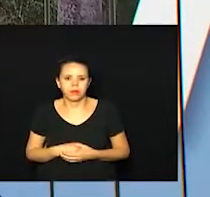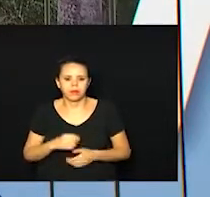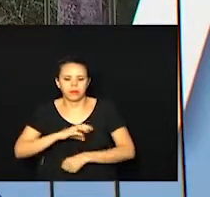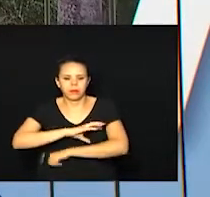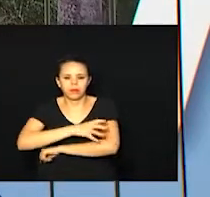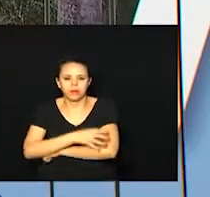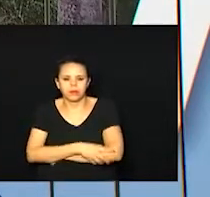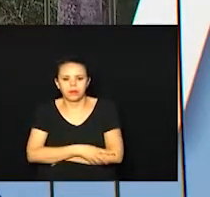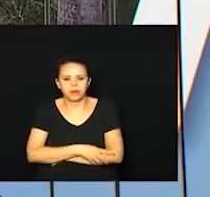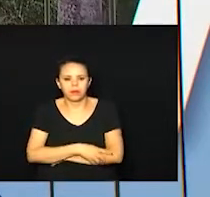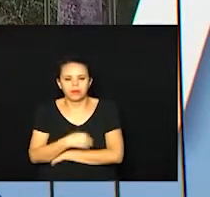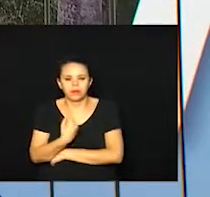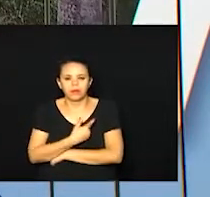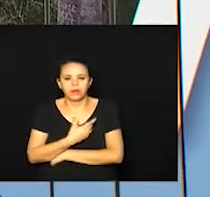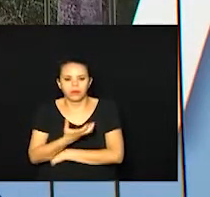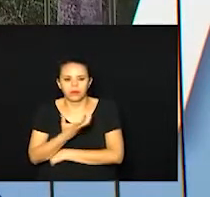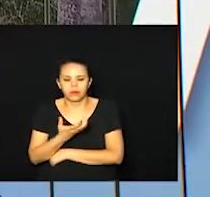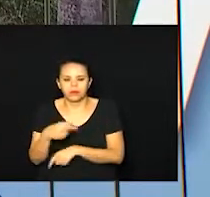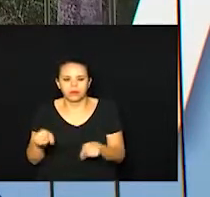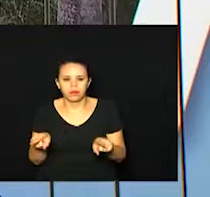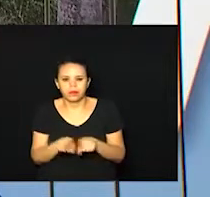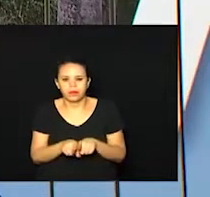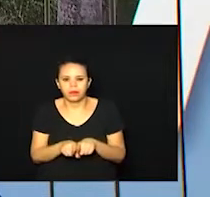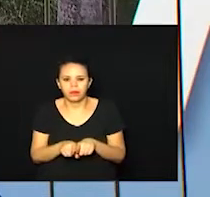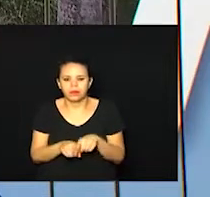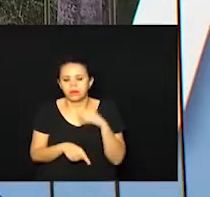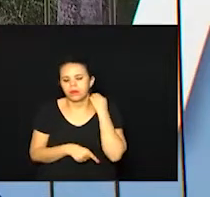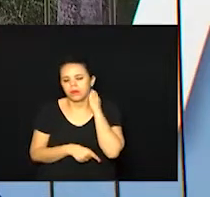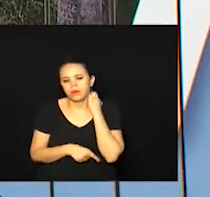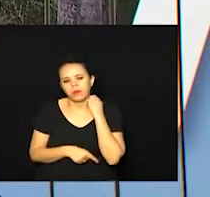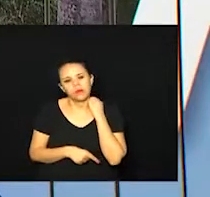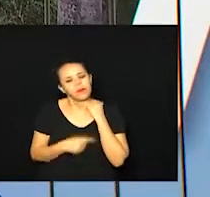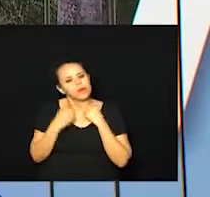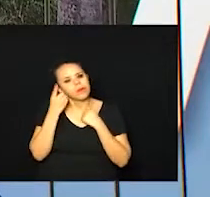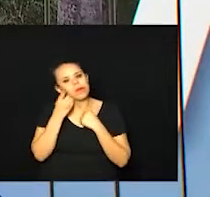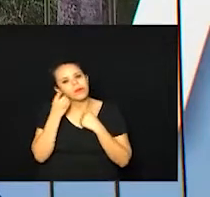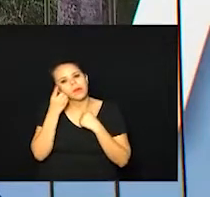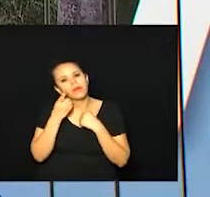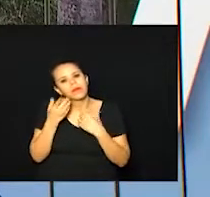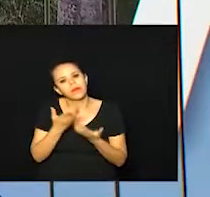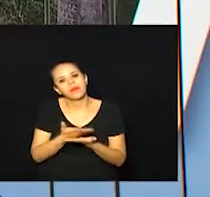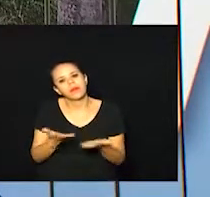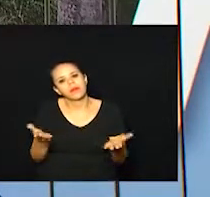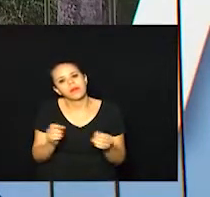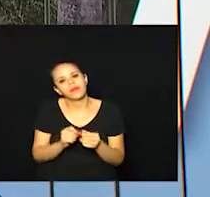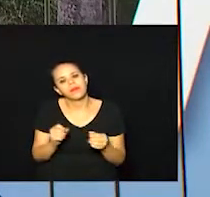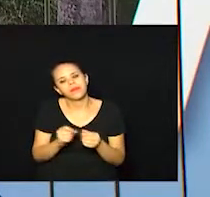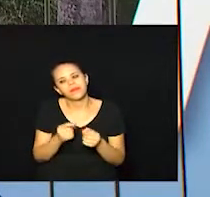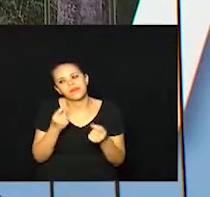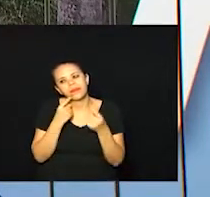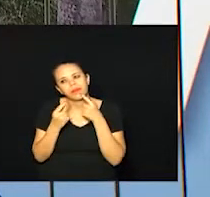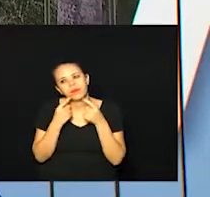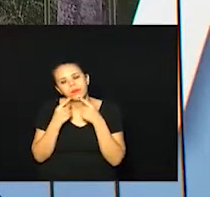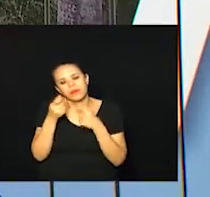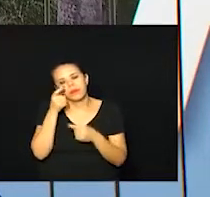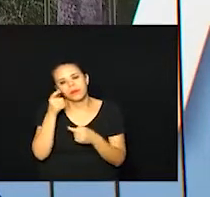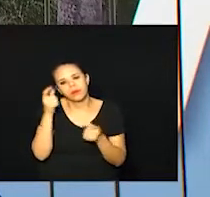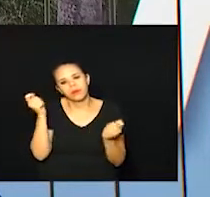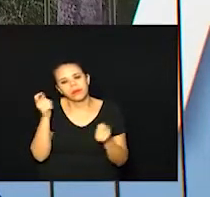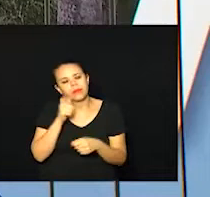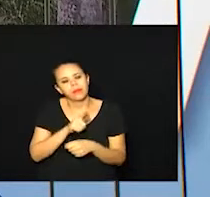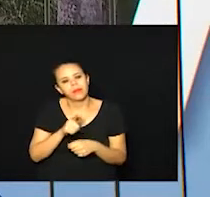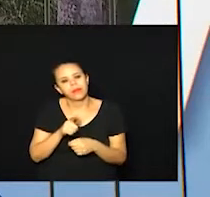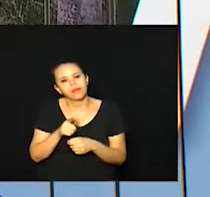praça. Nós queremos também buscar, através dos nossos deputados, enfim, fazer esse diálogo para ver se a gente